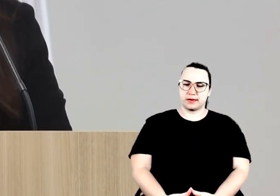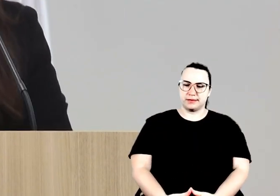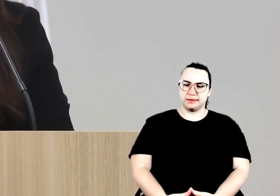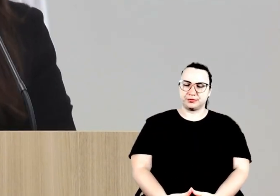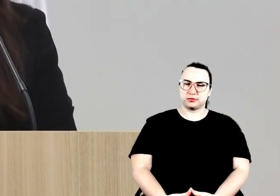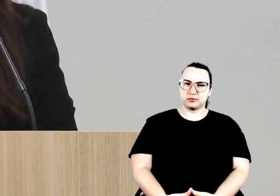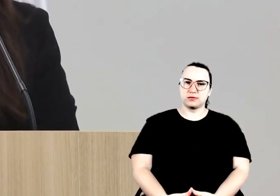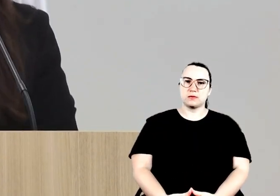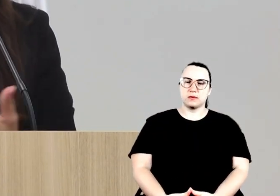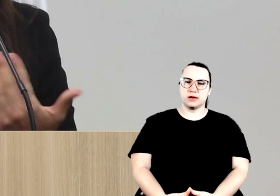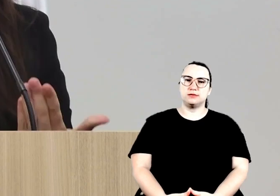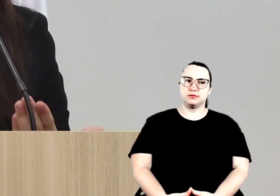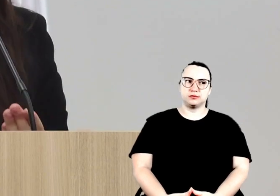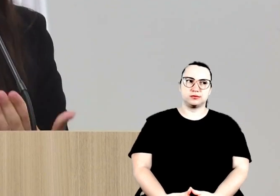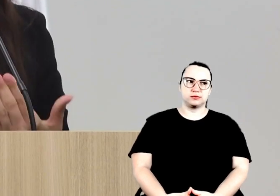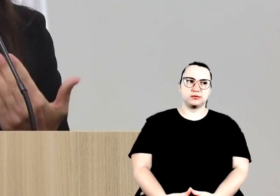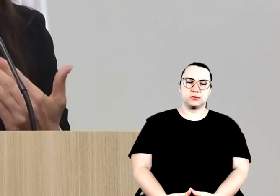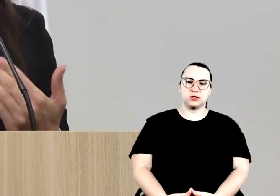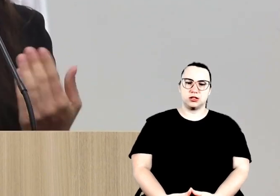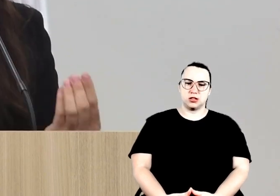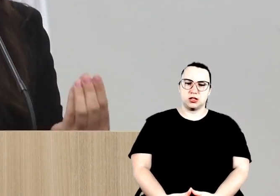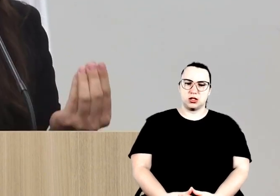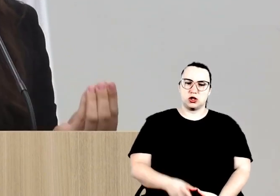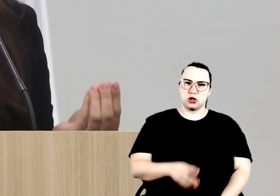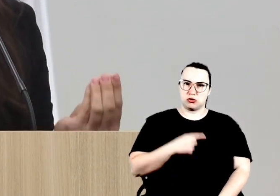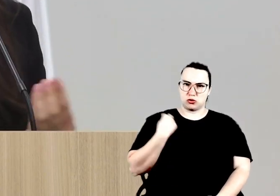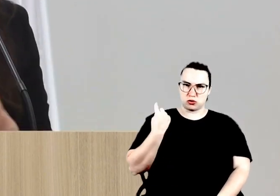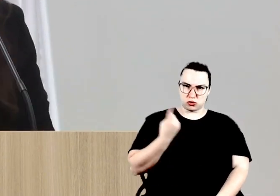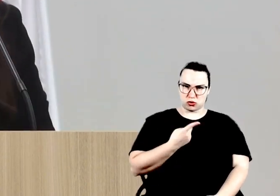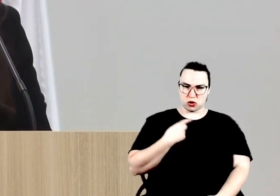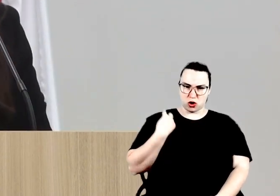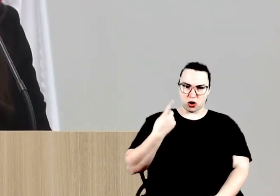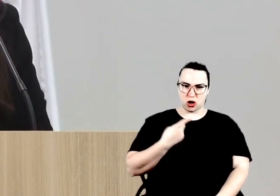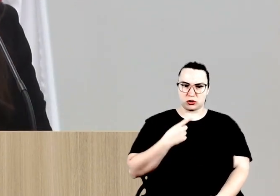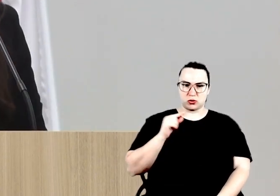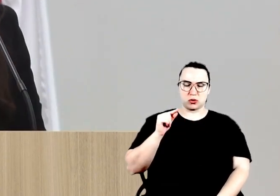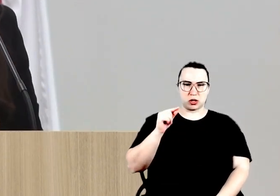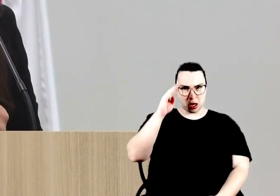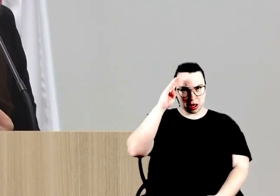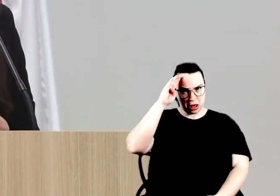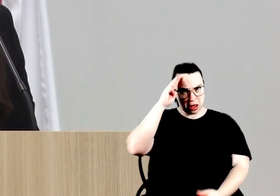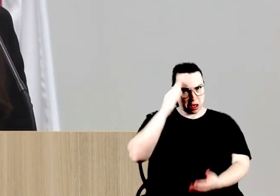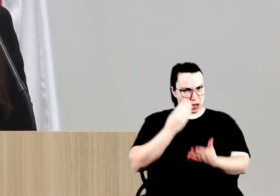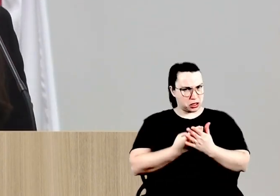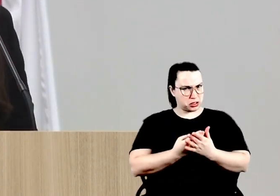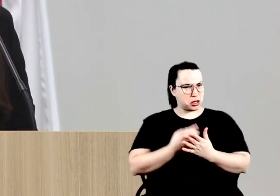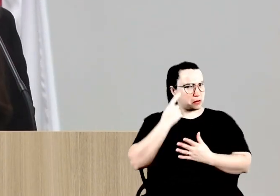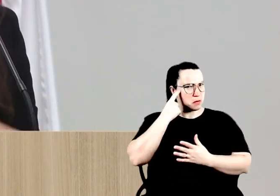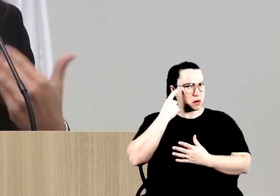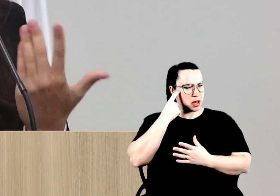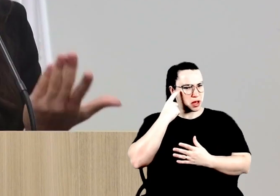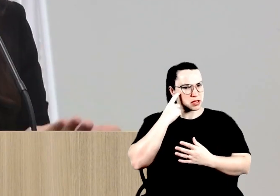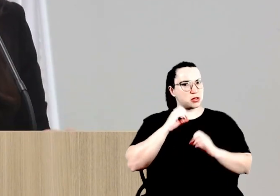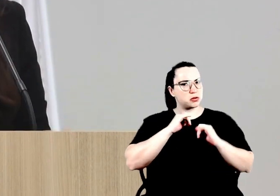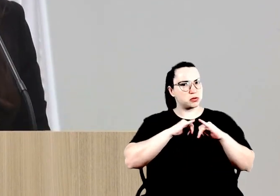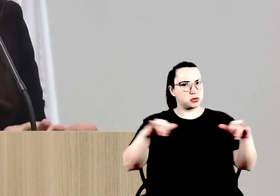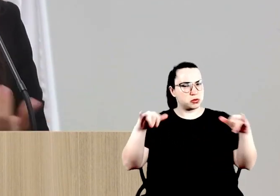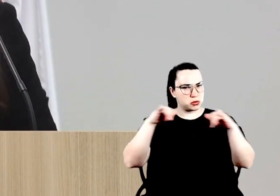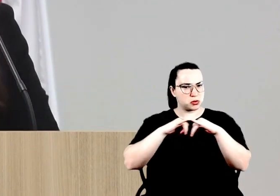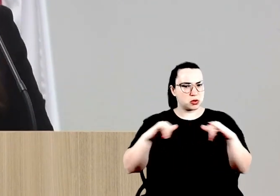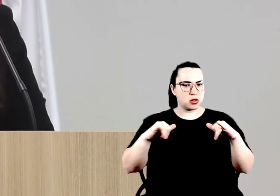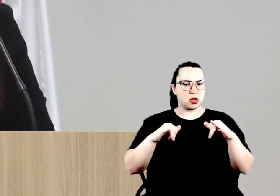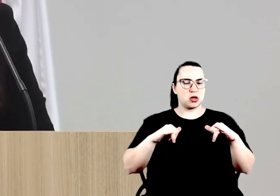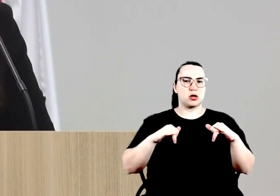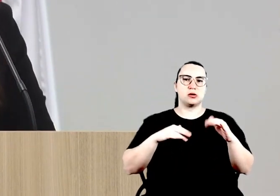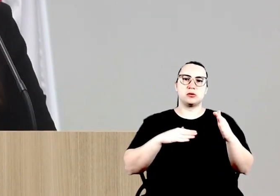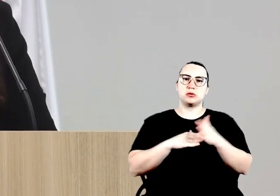que nós não somos infantis, num sentido a ponto de acreditar que um trabalho de sensibilização, ele impede que a